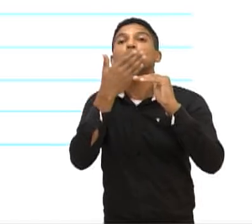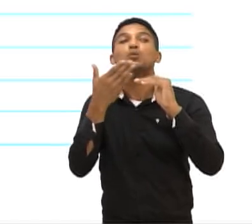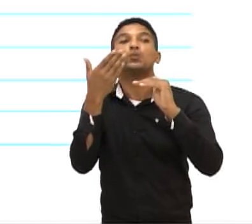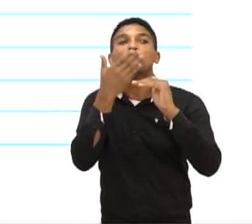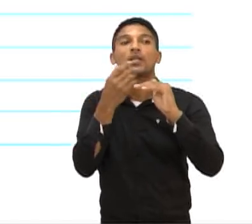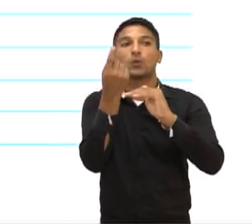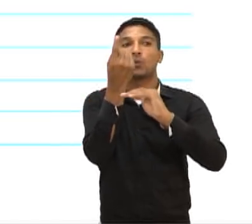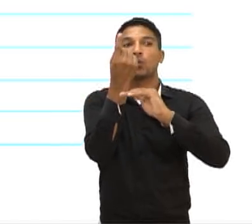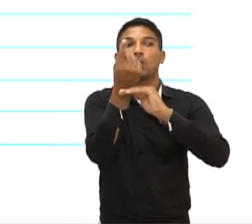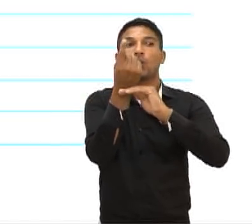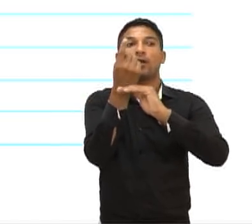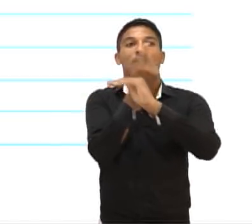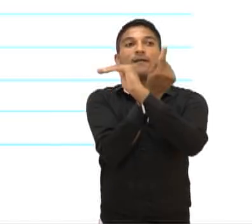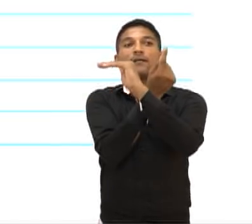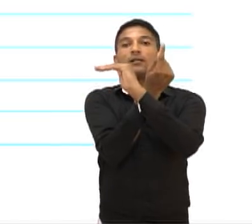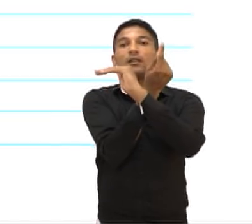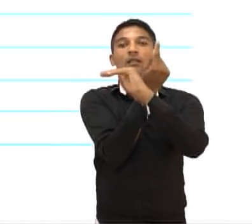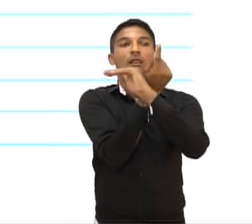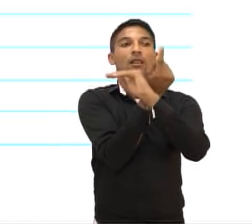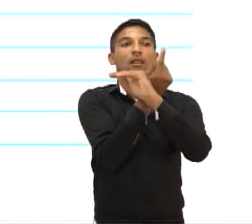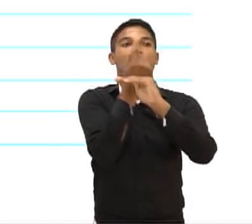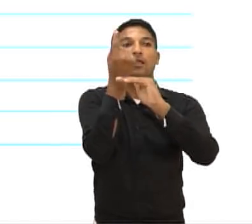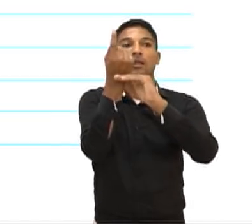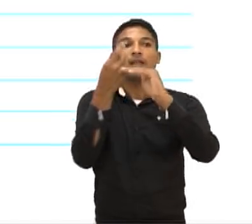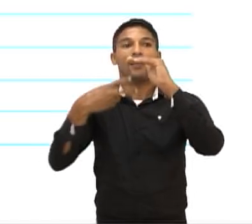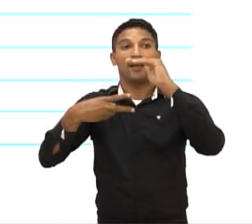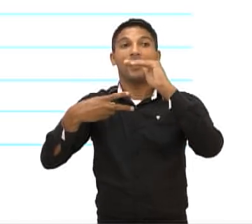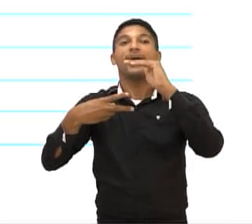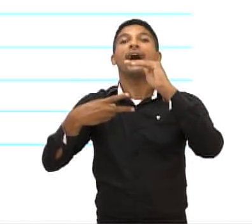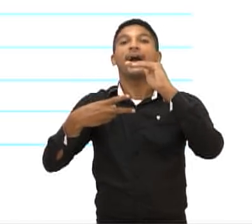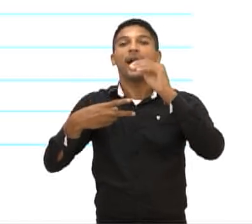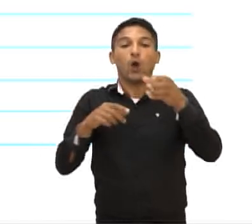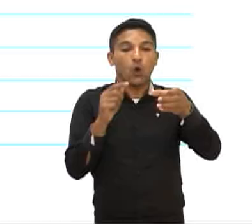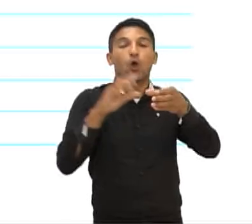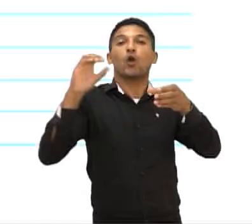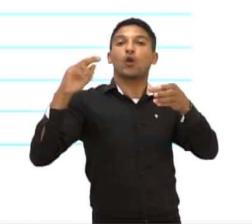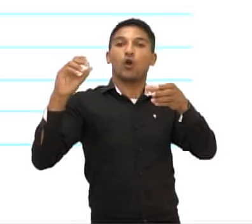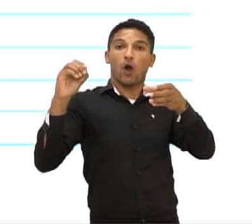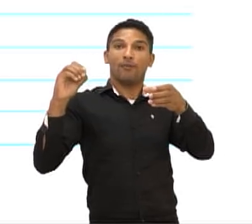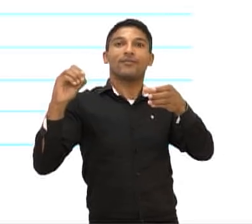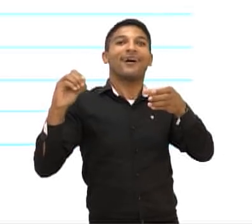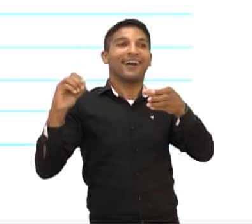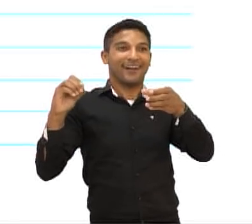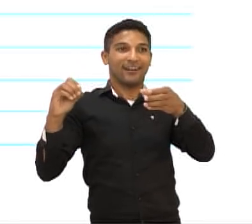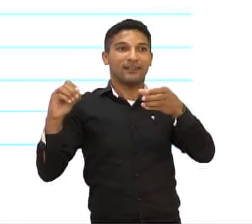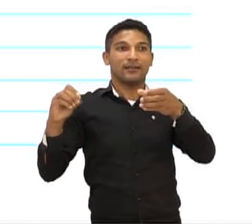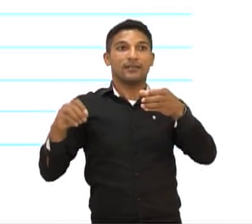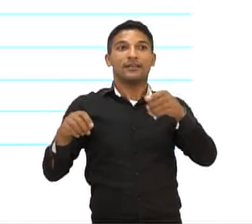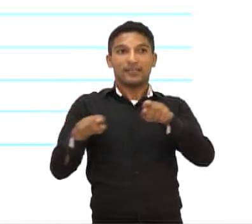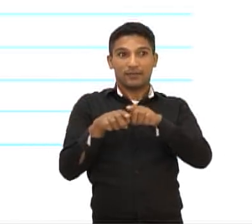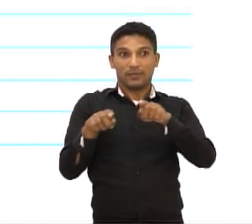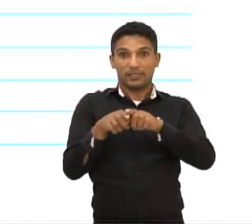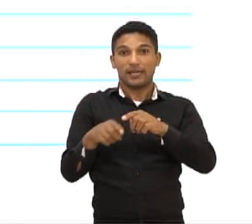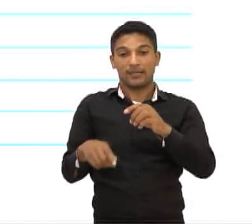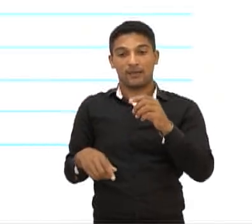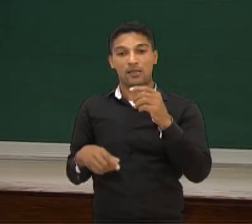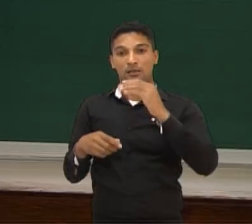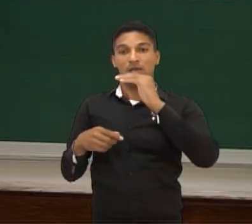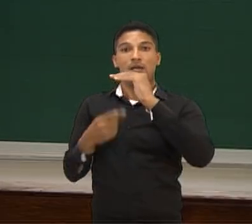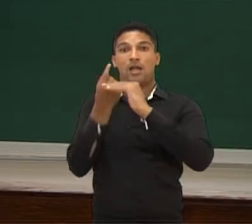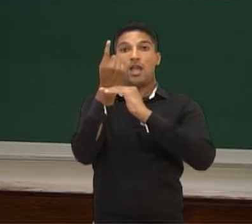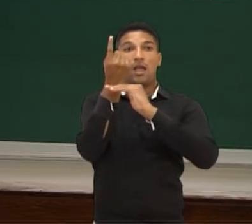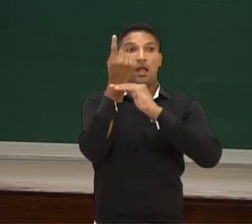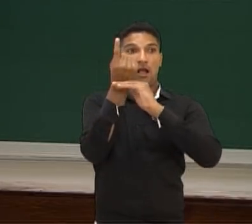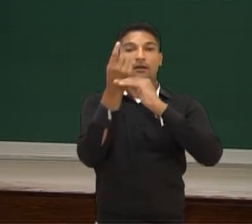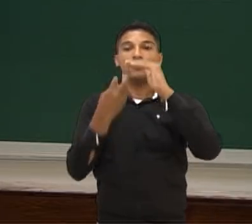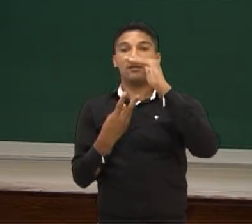Porque apresenta 1 copo mais meio. E também aqui aparece o quê? Metade de 1 copo. Percebam que as frações,